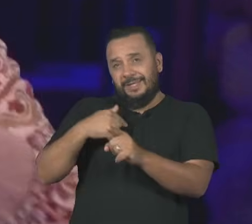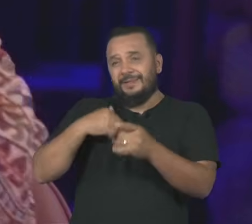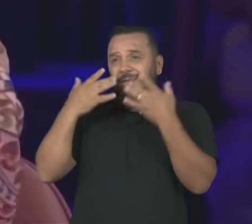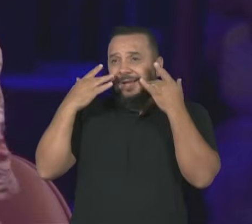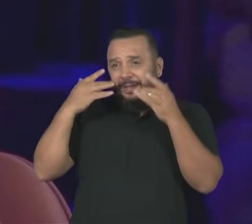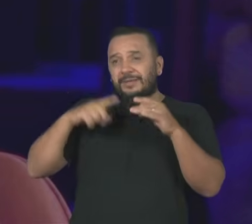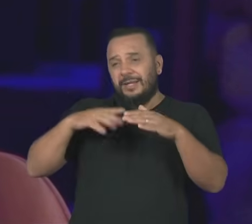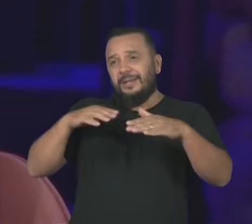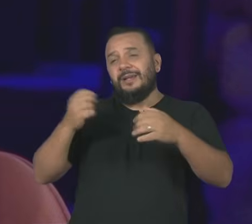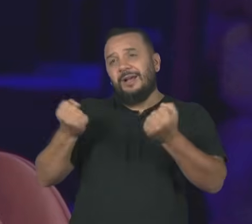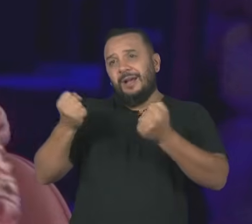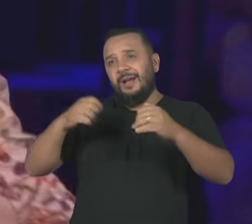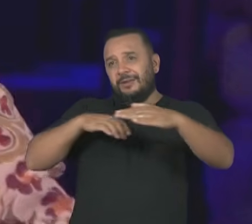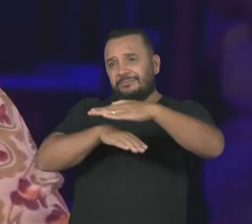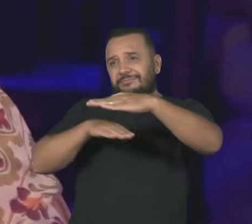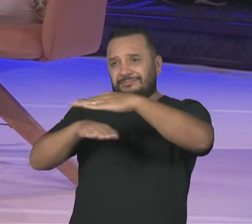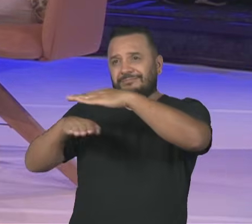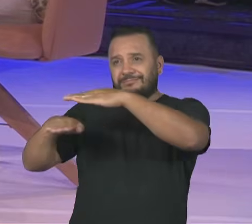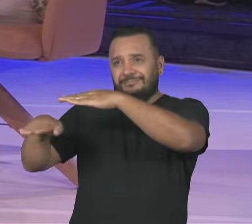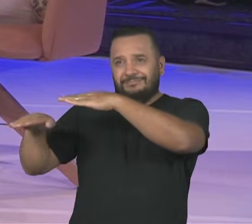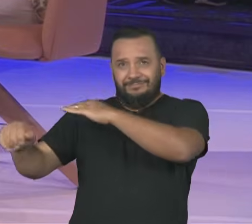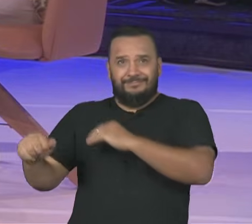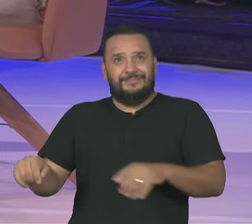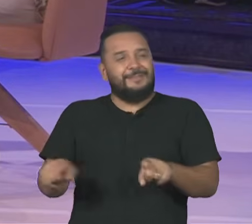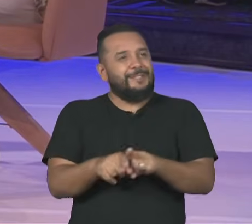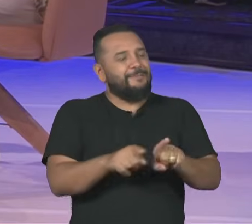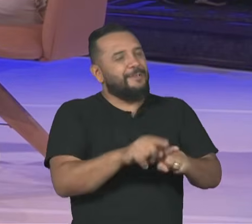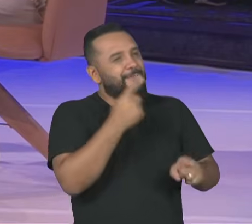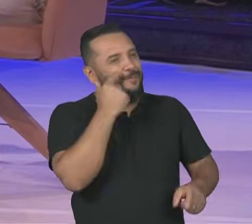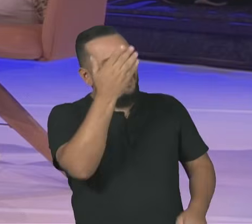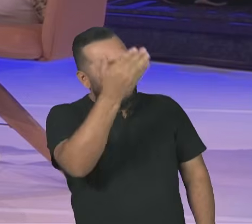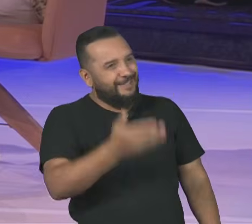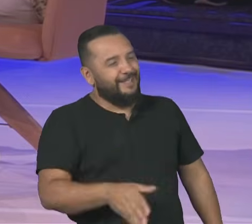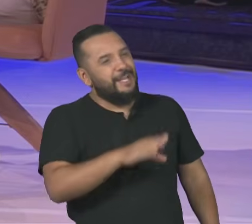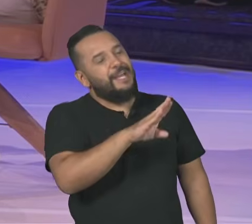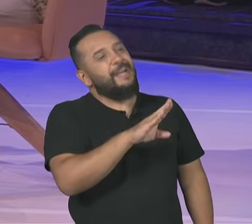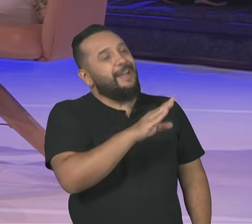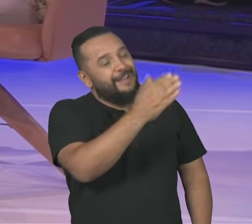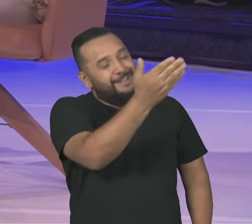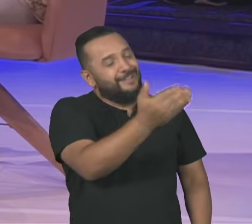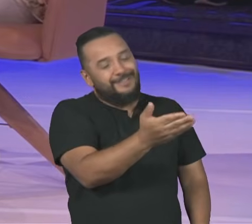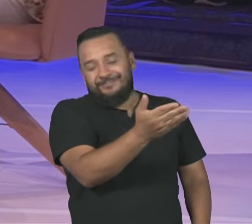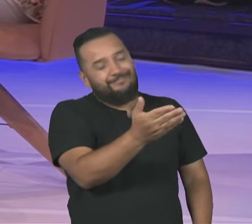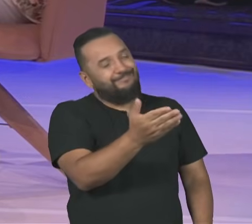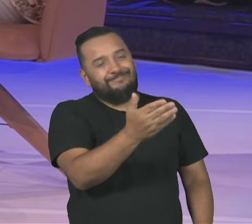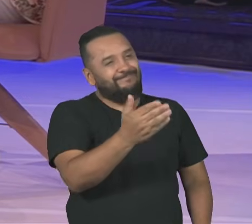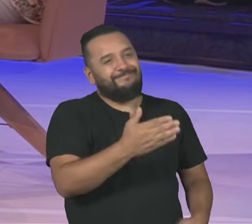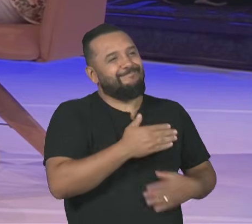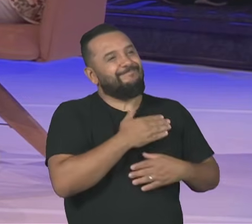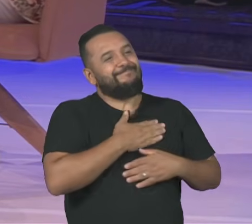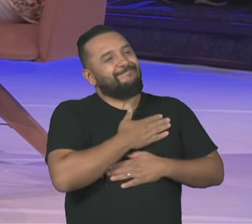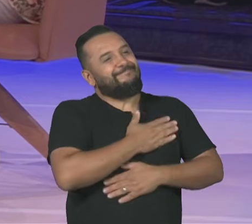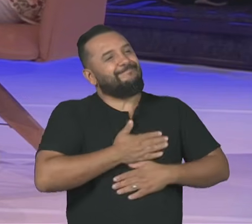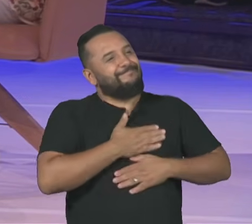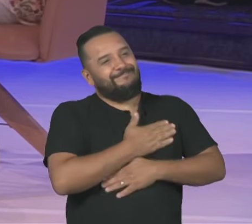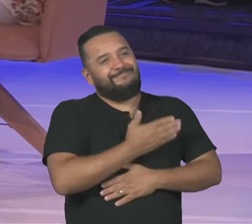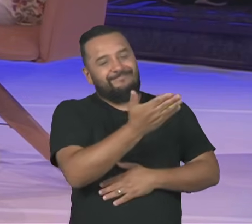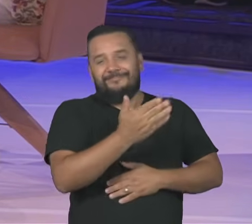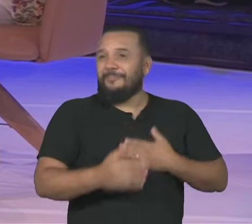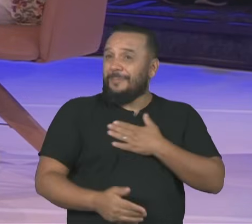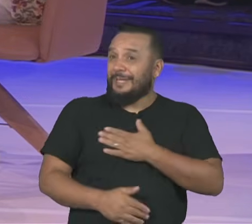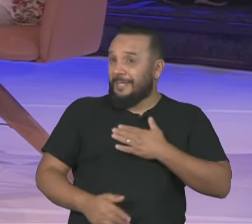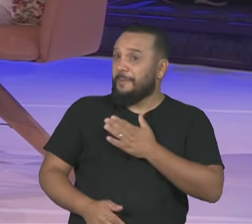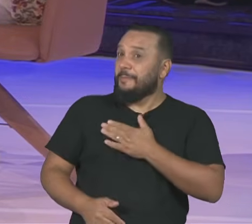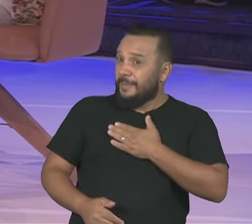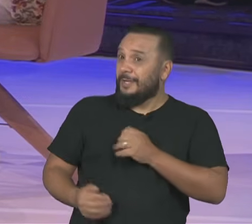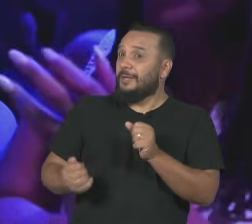Enfim, antigo Teatro Alfa. E para ver essa grande dama no palco, que é um privilégio. Prazer Obrigado. é meu de estar aqui com